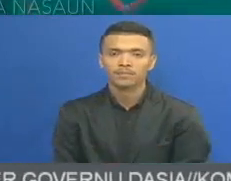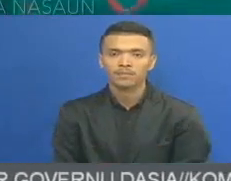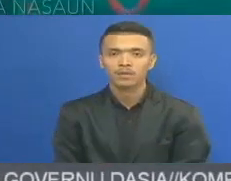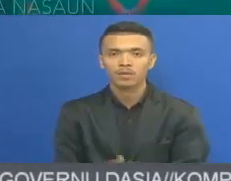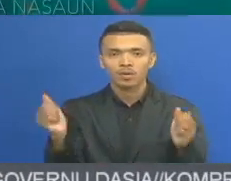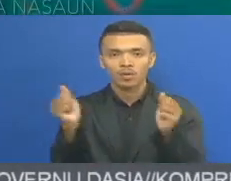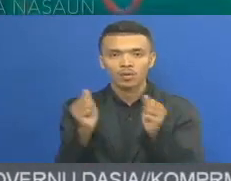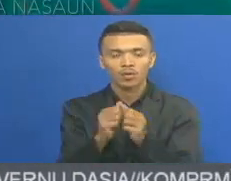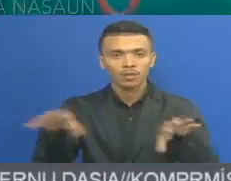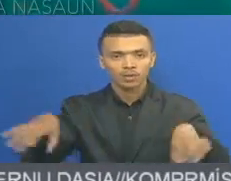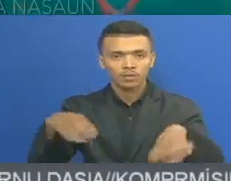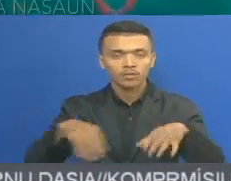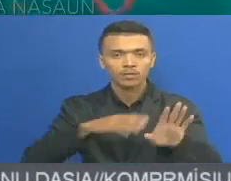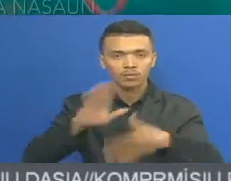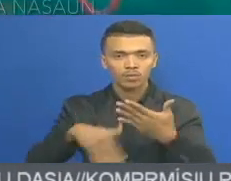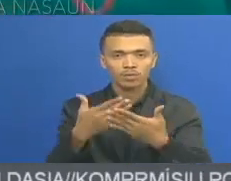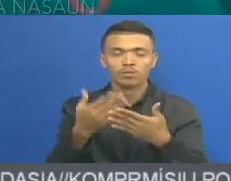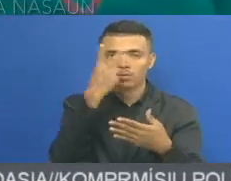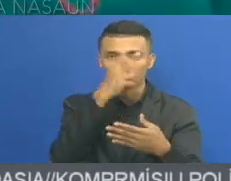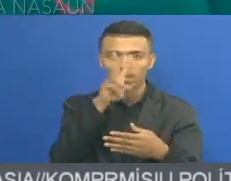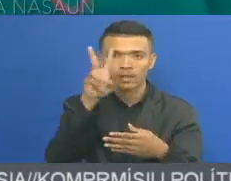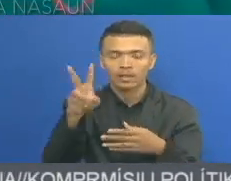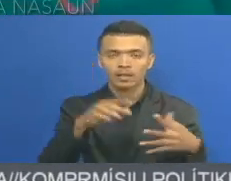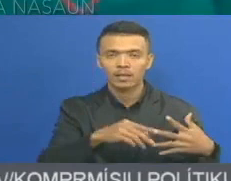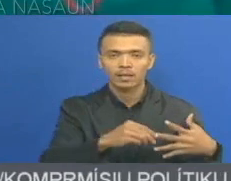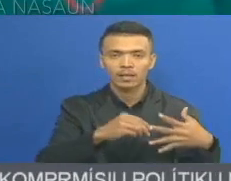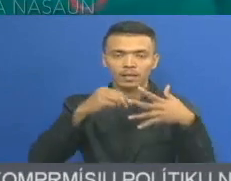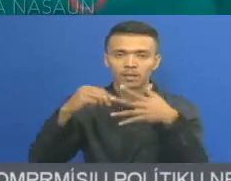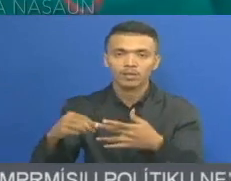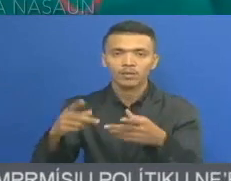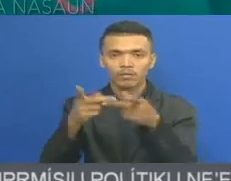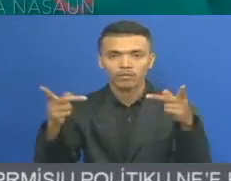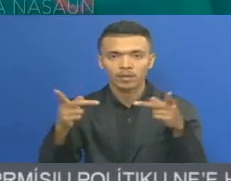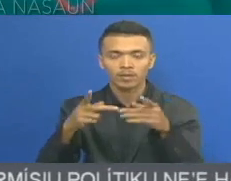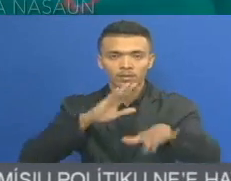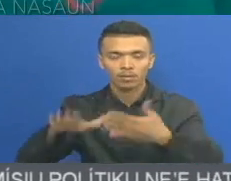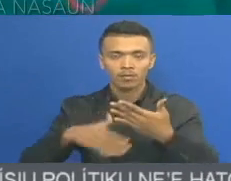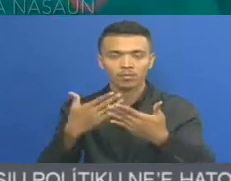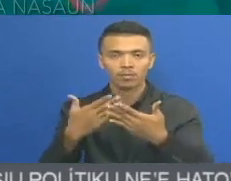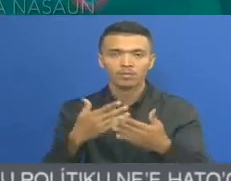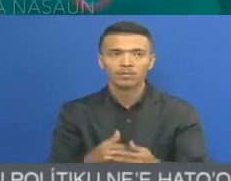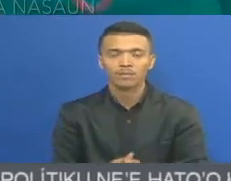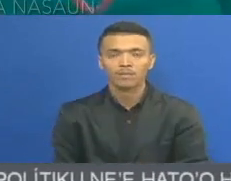Oi sporto toma odi hare liliba setor ser fototo.